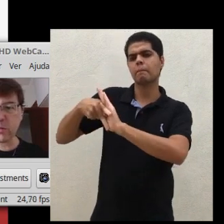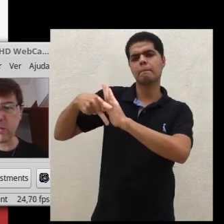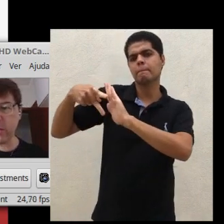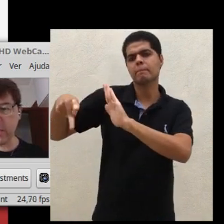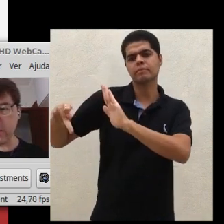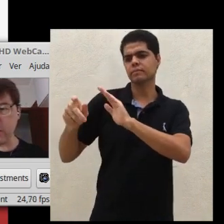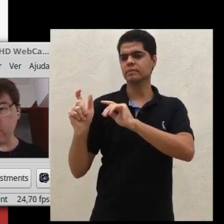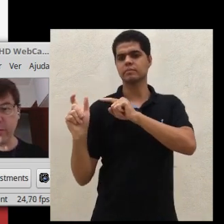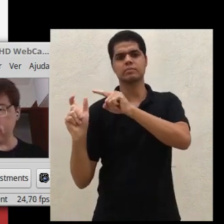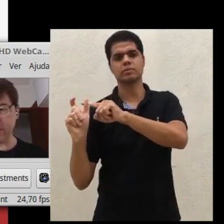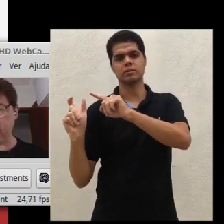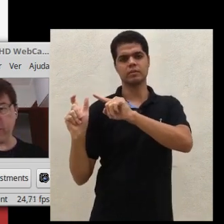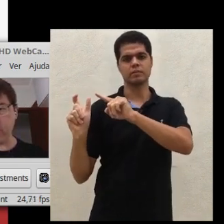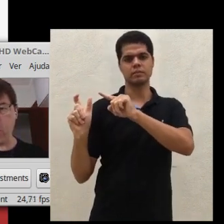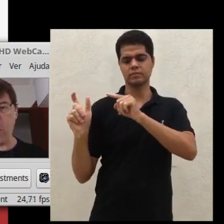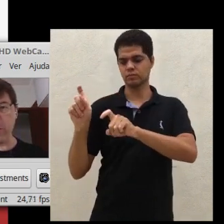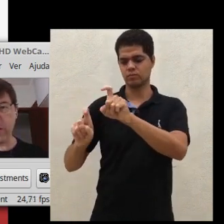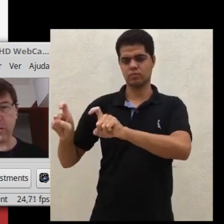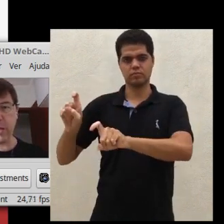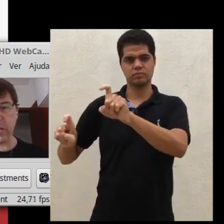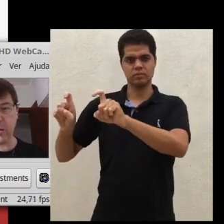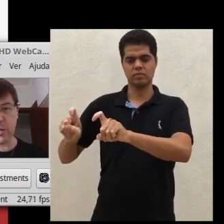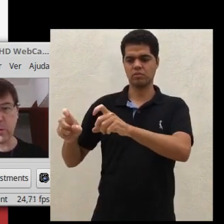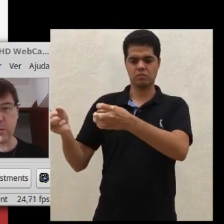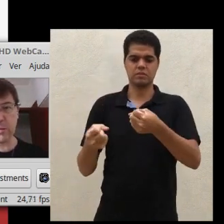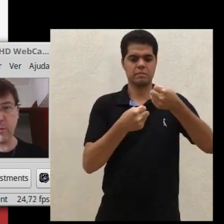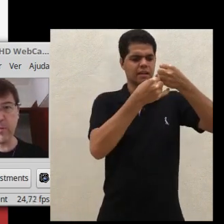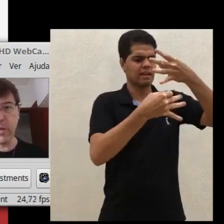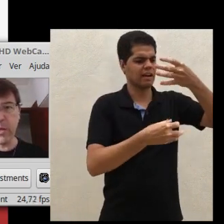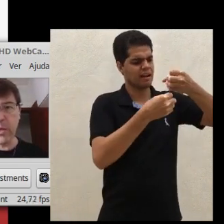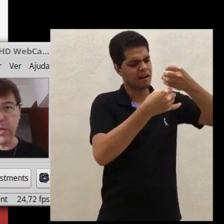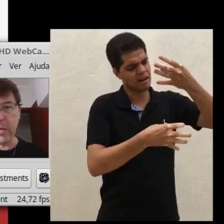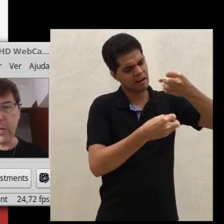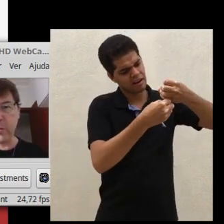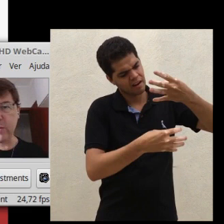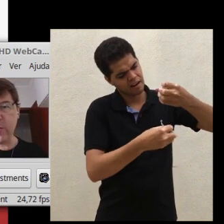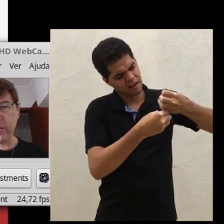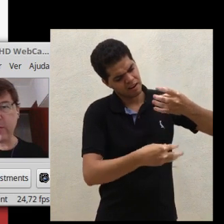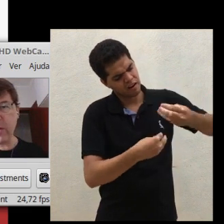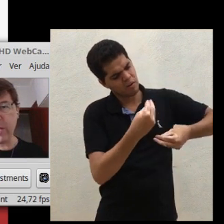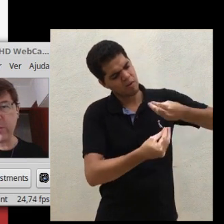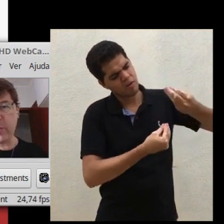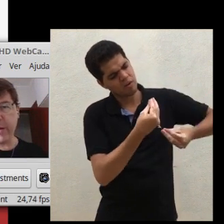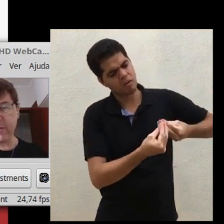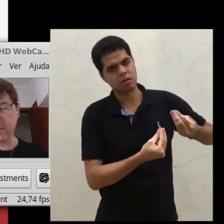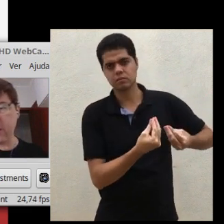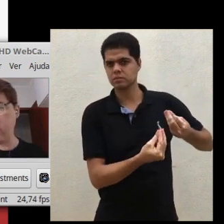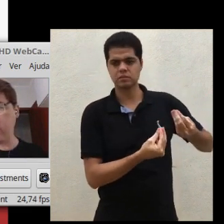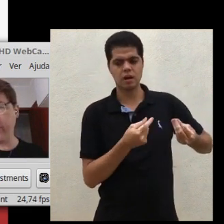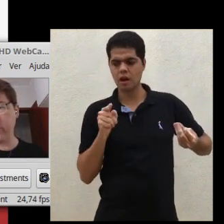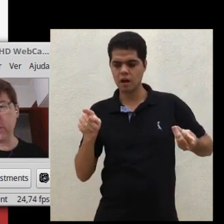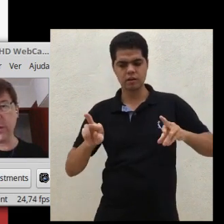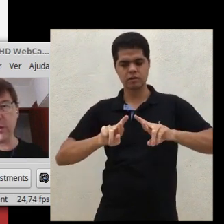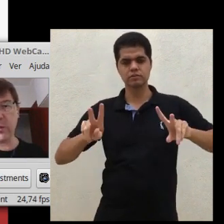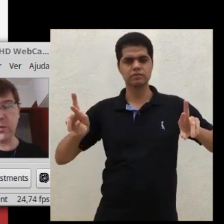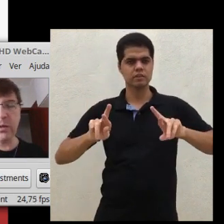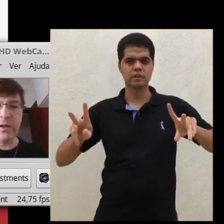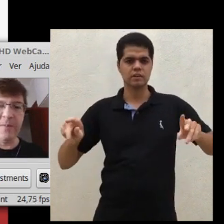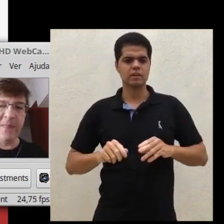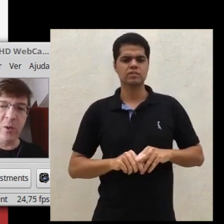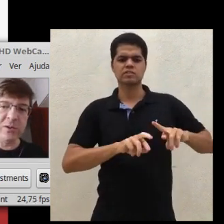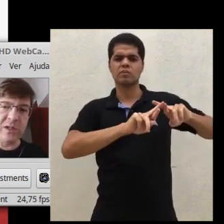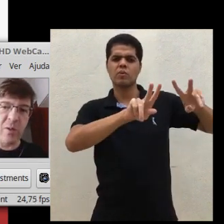achar a solução é ele. Eu não vou descrever o como que ele tem que achar a solução, né? No C++, no Pascal, no